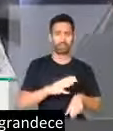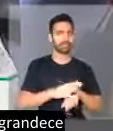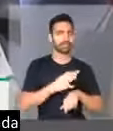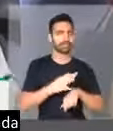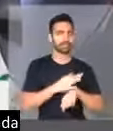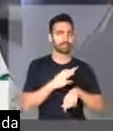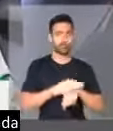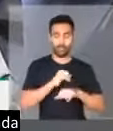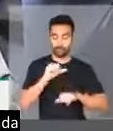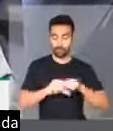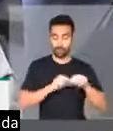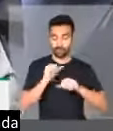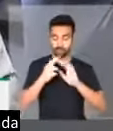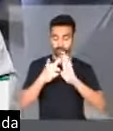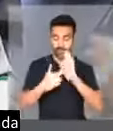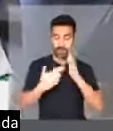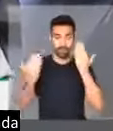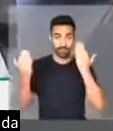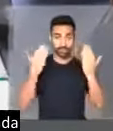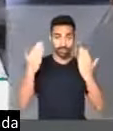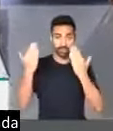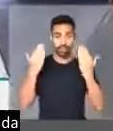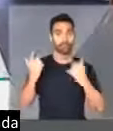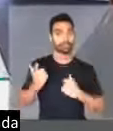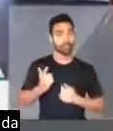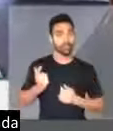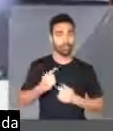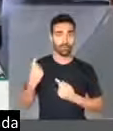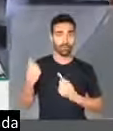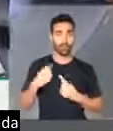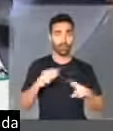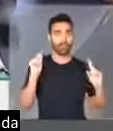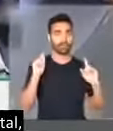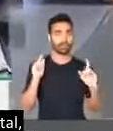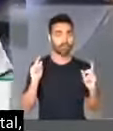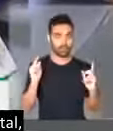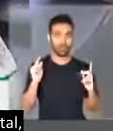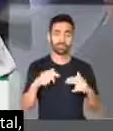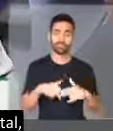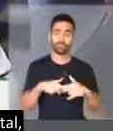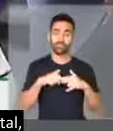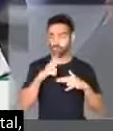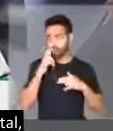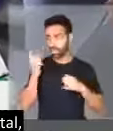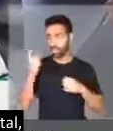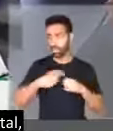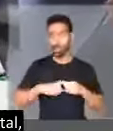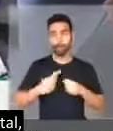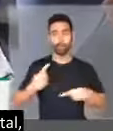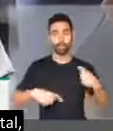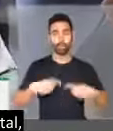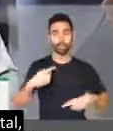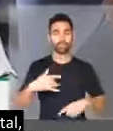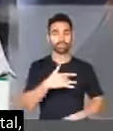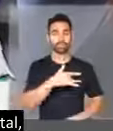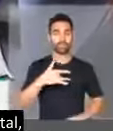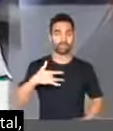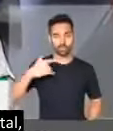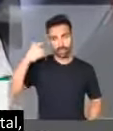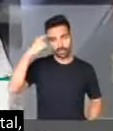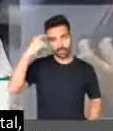que a reforma psiquiátrica tem sido brutalmente atacada no nosso país. Um retrocesso na política de saúde mental,